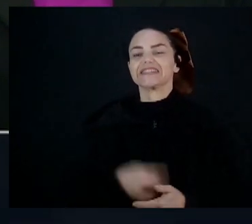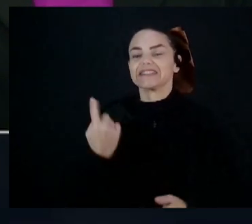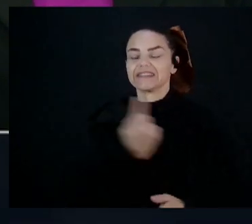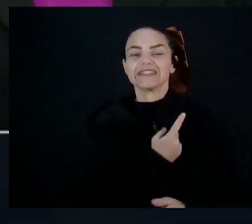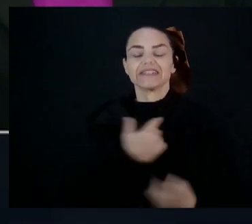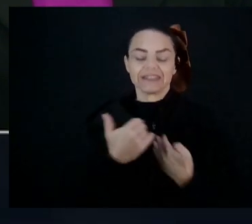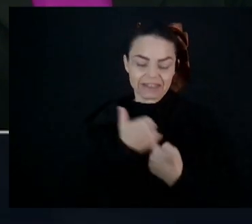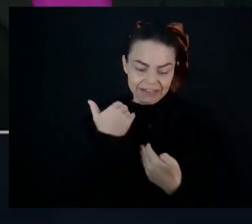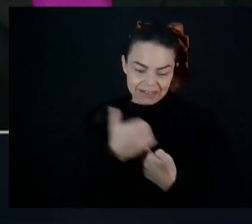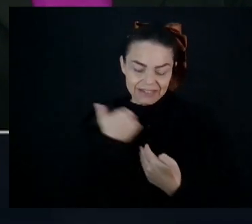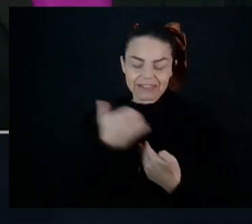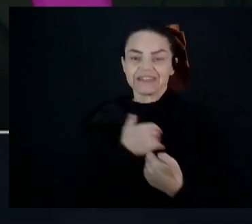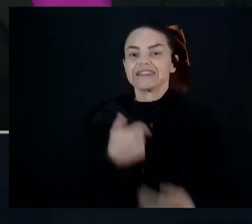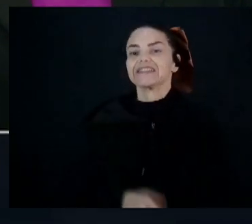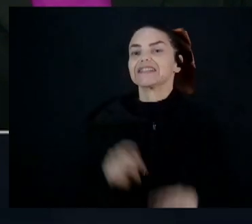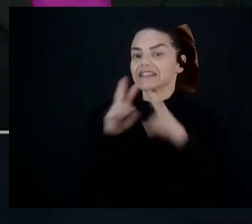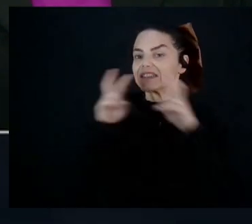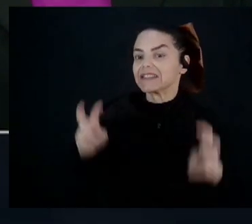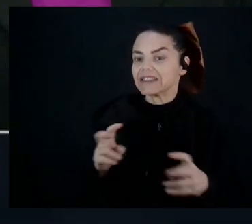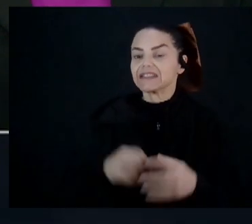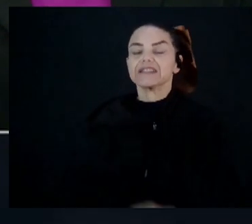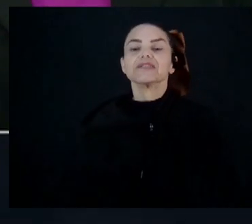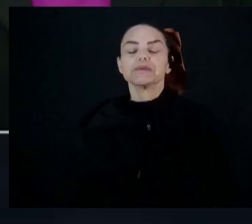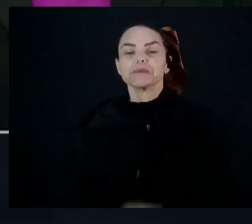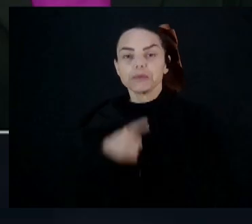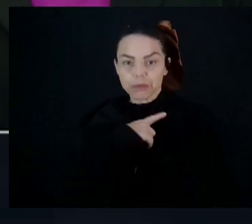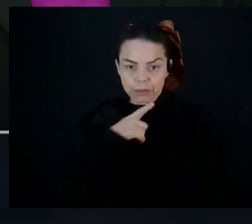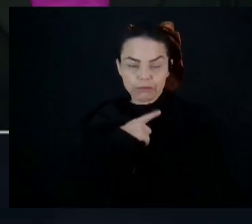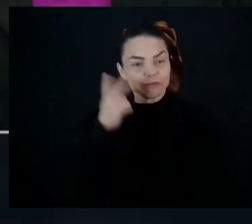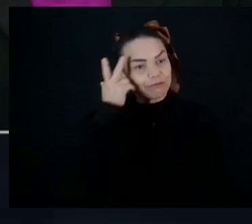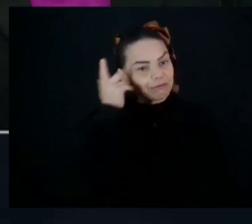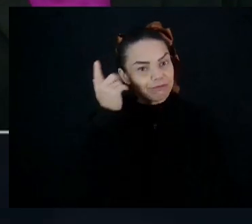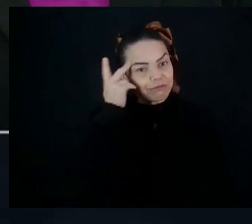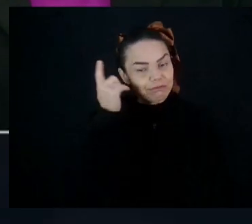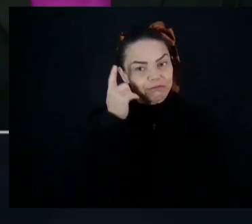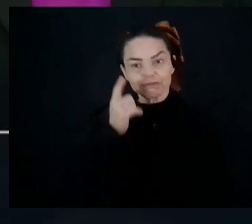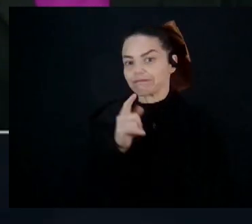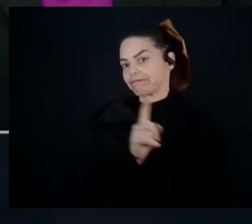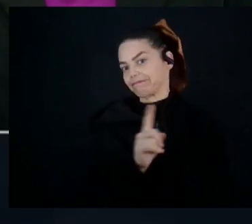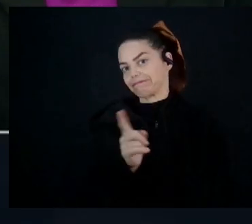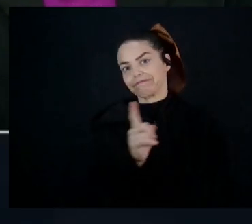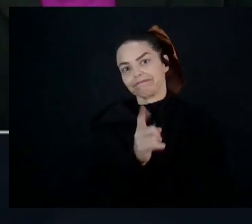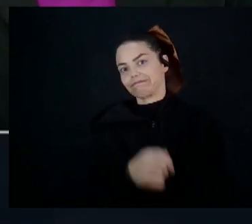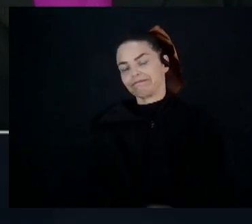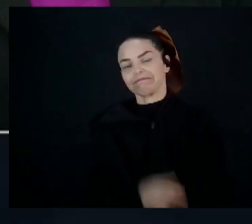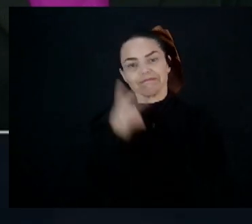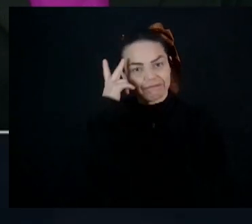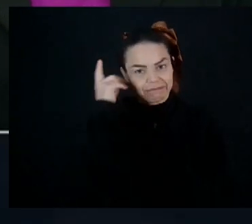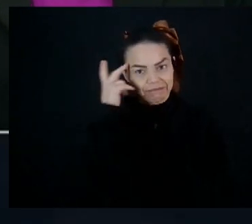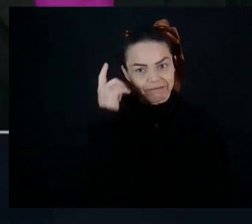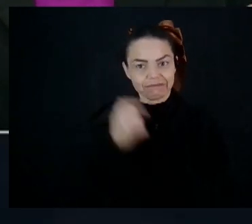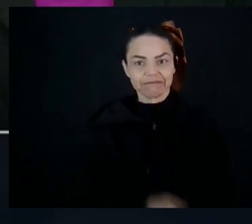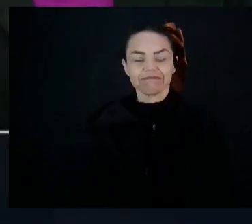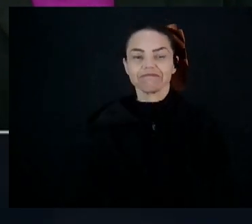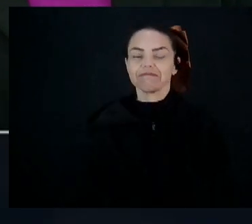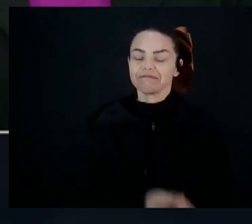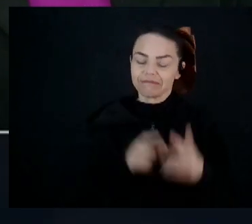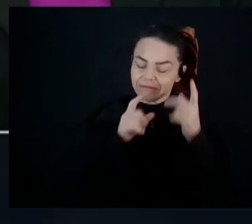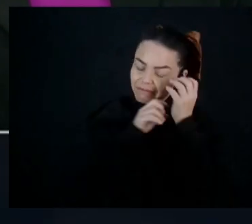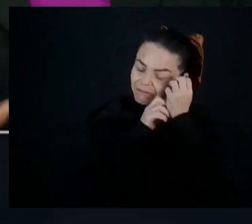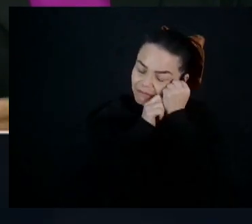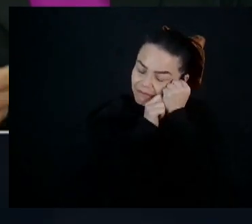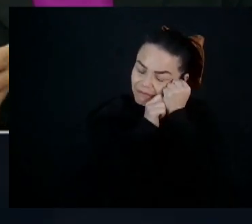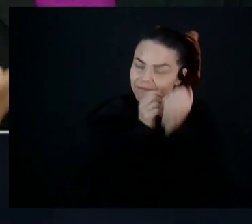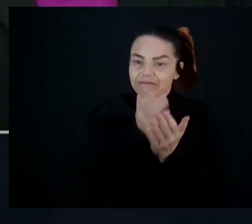orientar sobre algo que deveria ser natural, mas que já não está mais natural, que é o sono, né? Muita gente perdendo